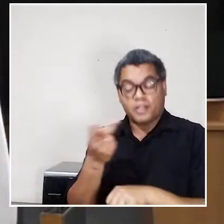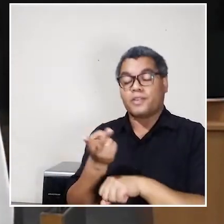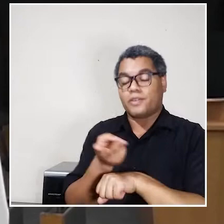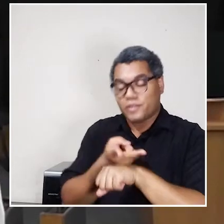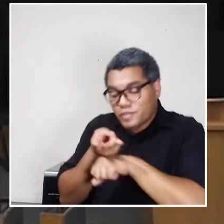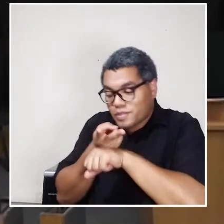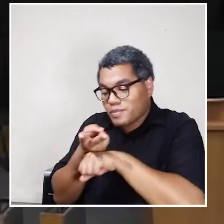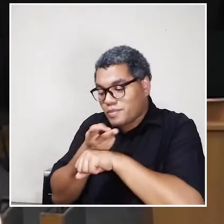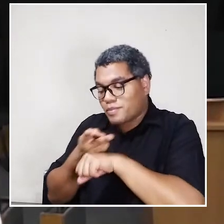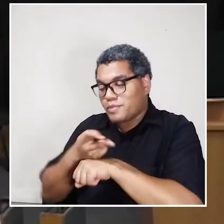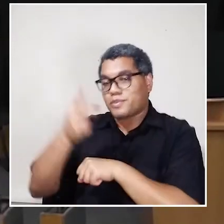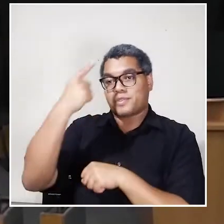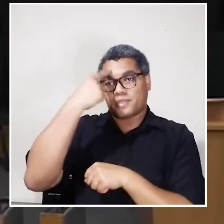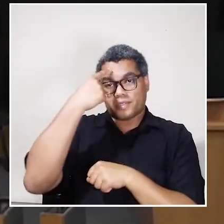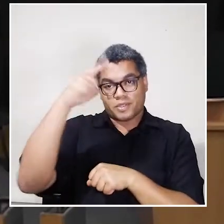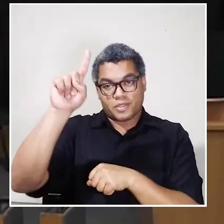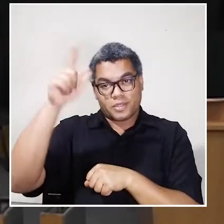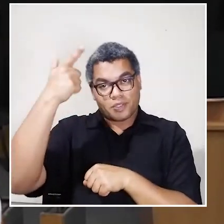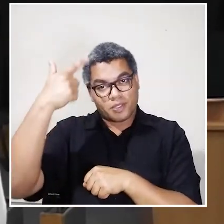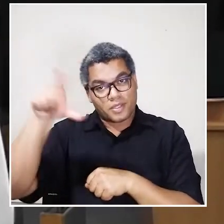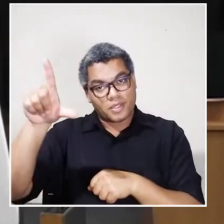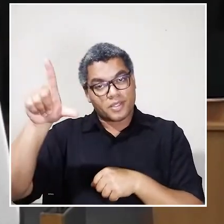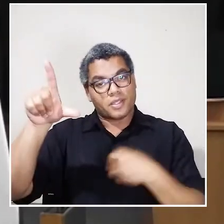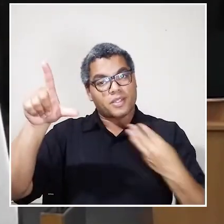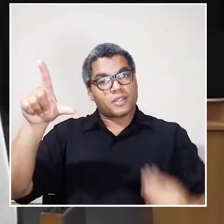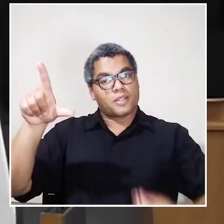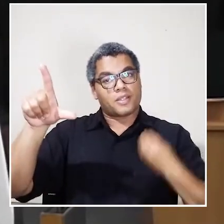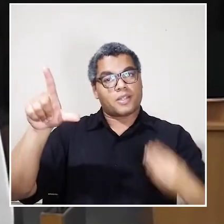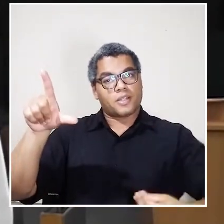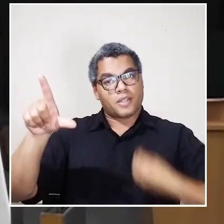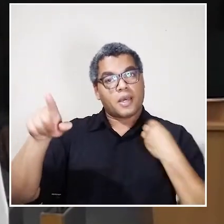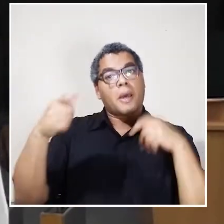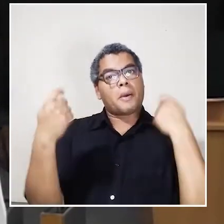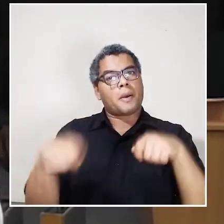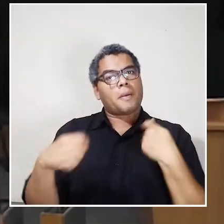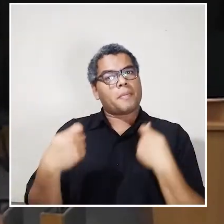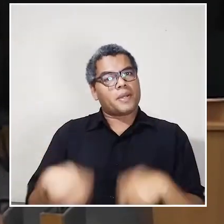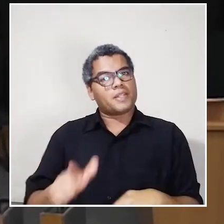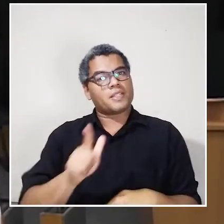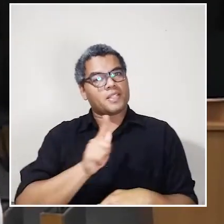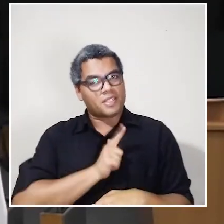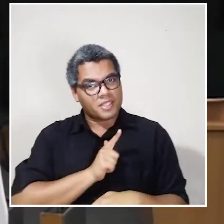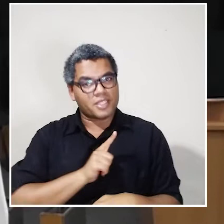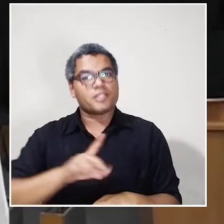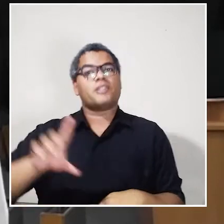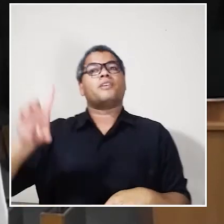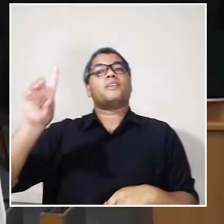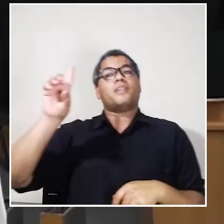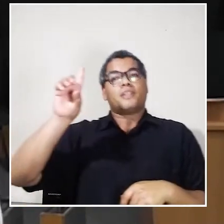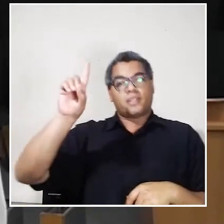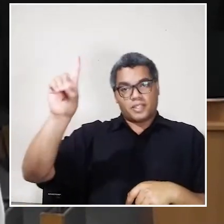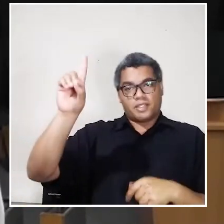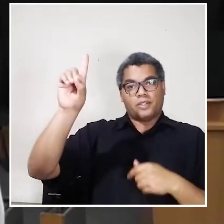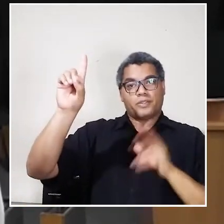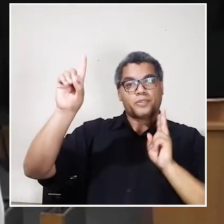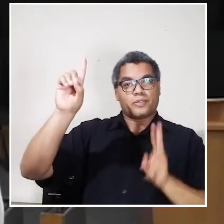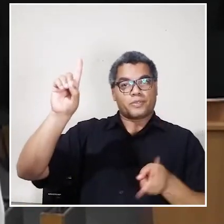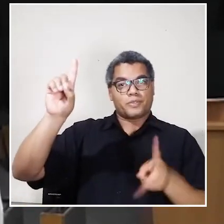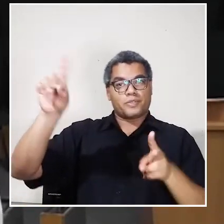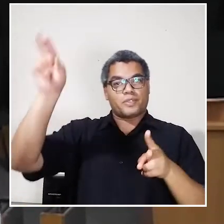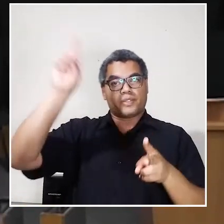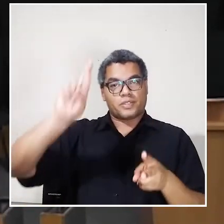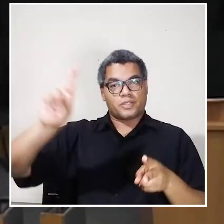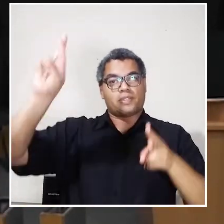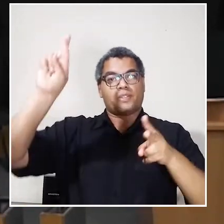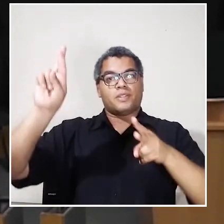tempos de restauração, de reinvenção da vida, isso não pode nos faltar, este entendimento. Deus continua sendo Senhor do céu e